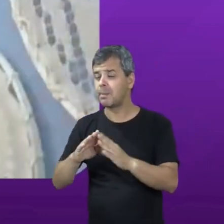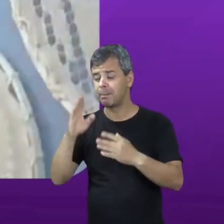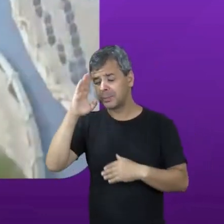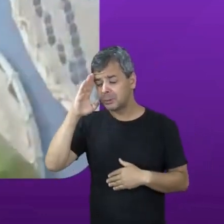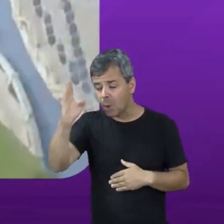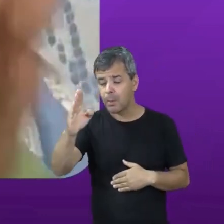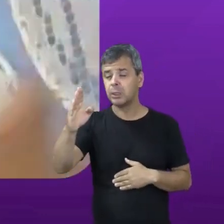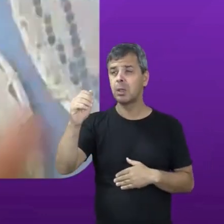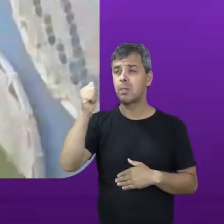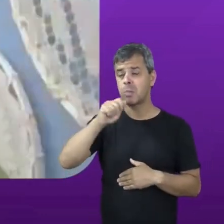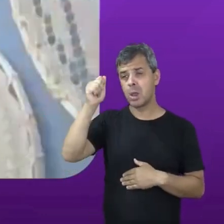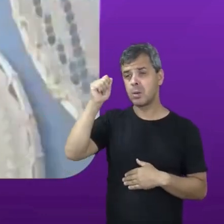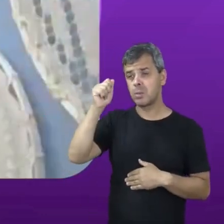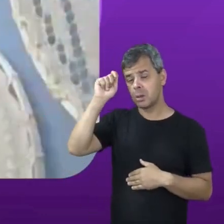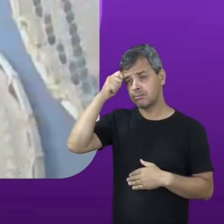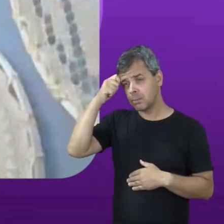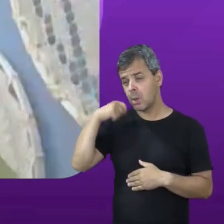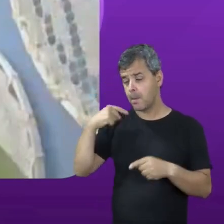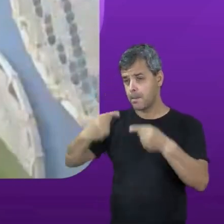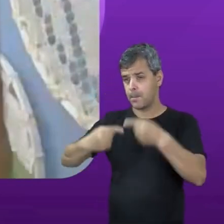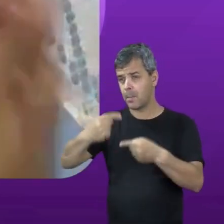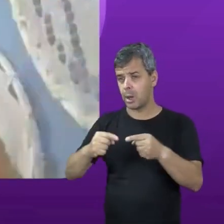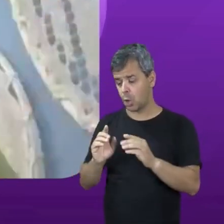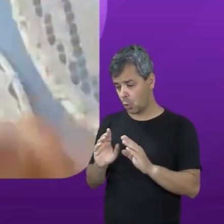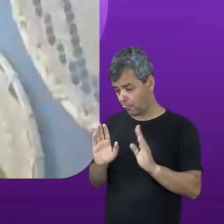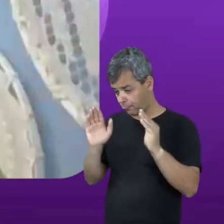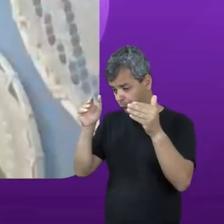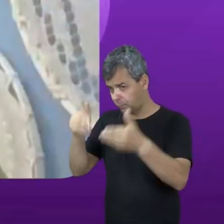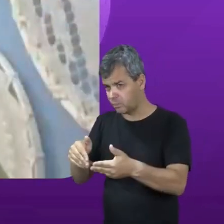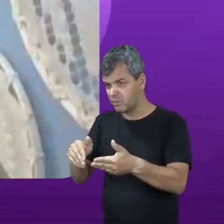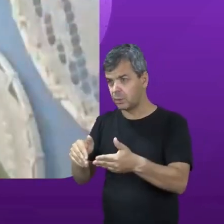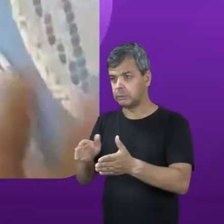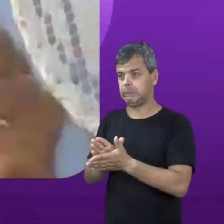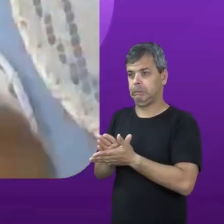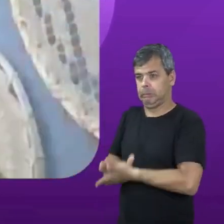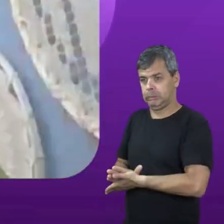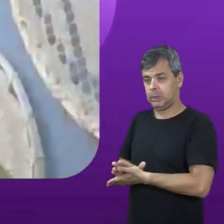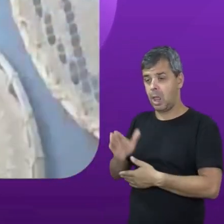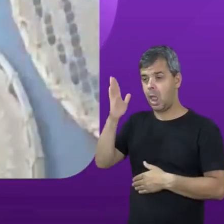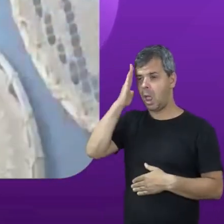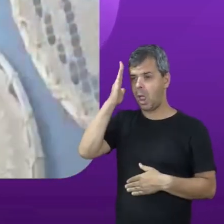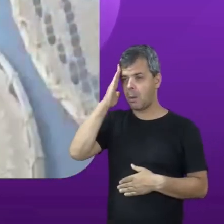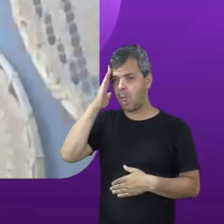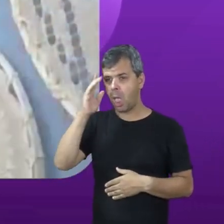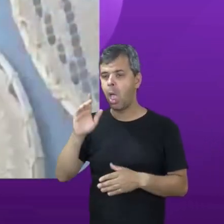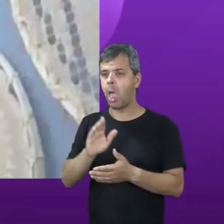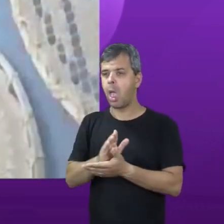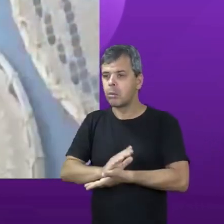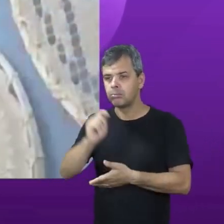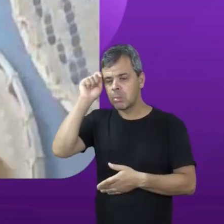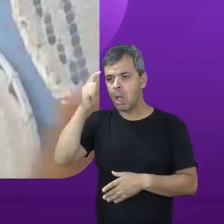é preciso pensar política de igualdade racial com caráter repressivo, é entender que o racismo é